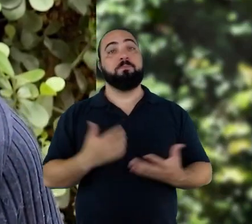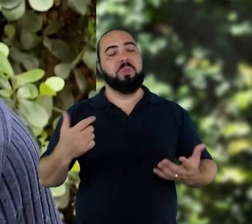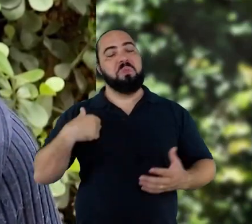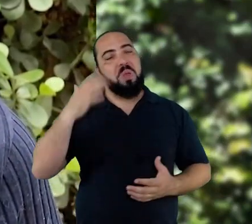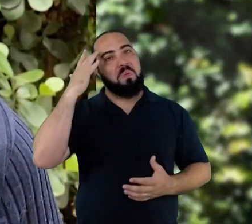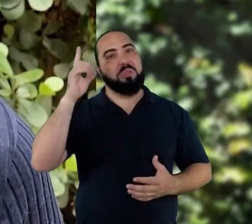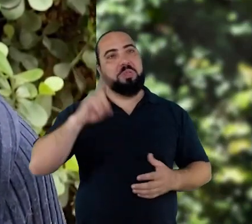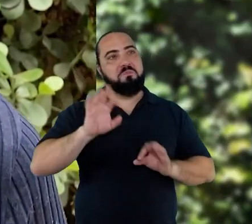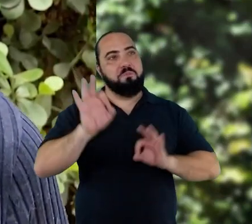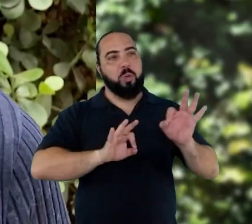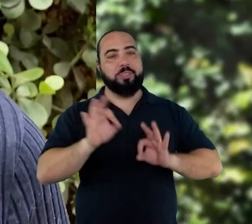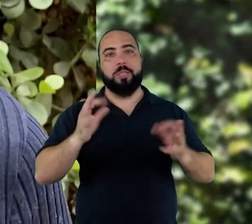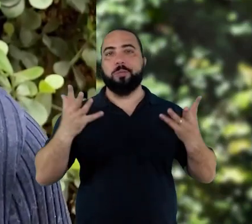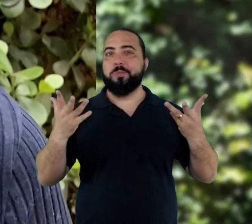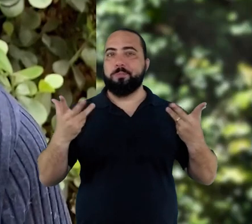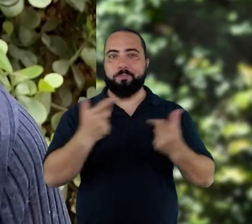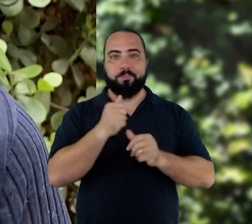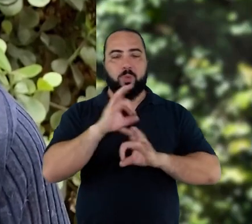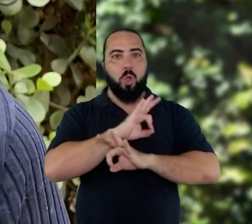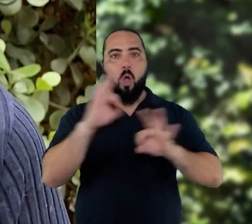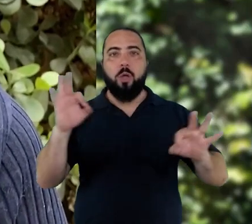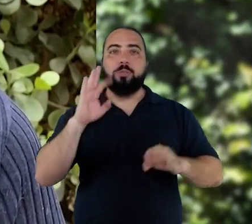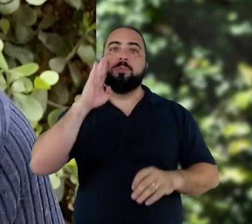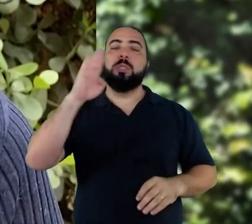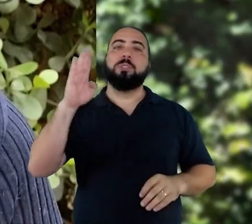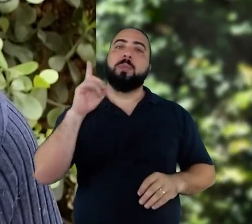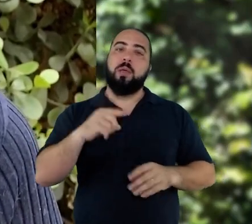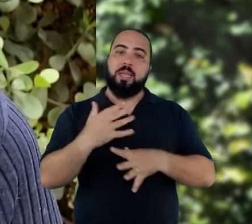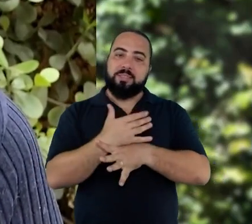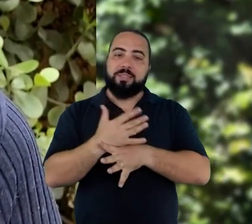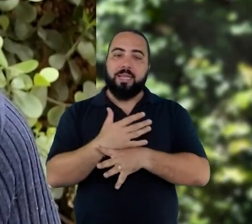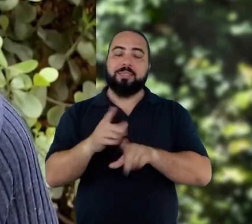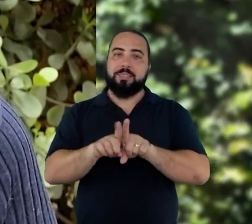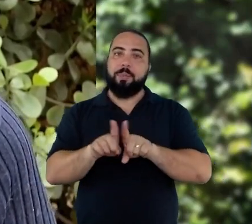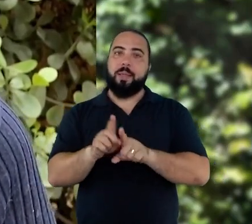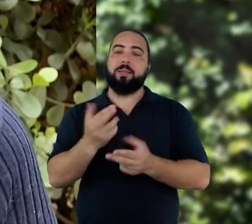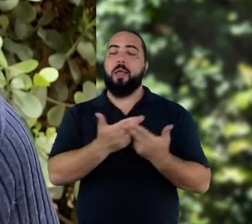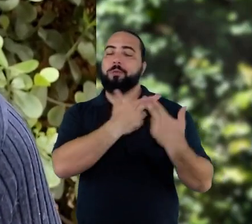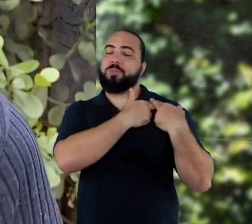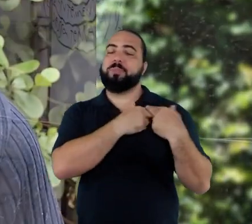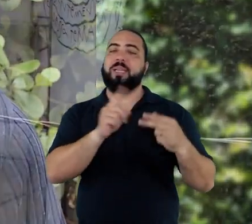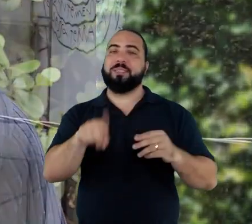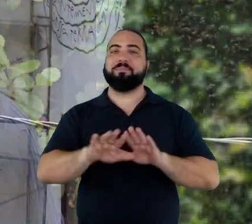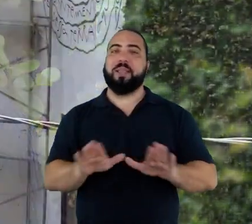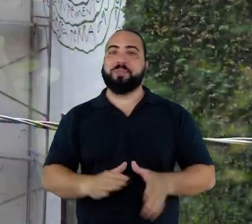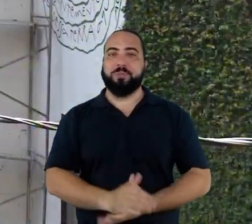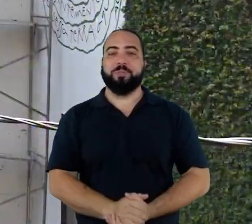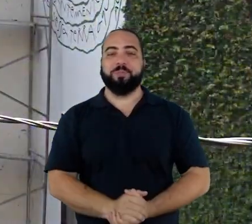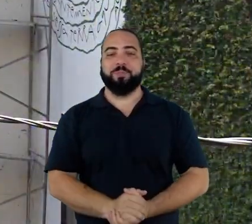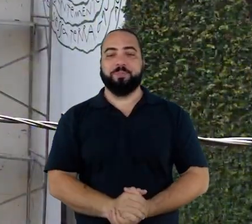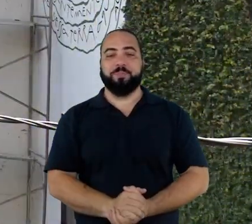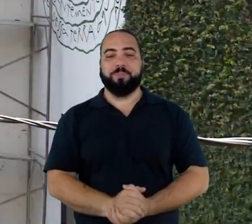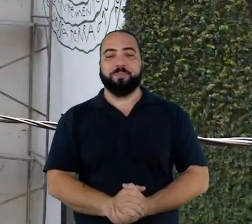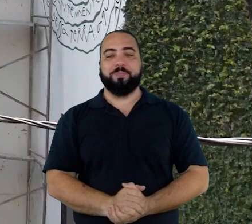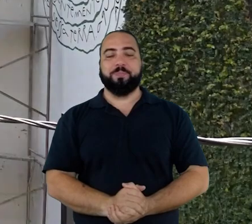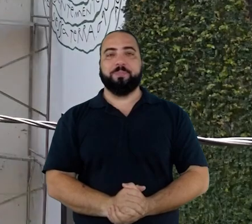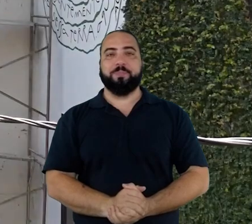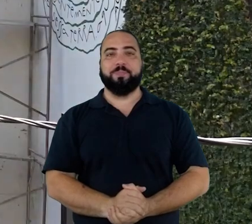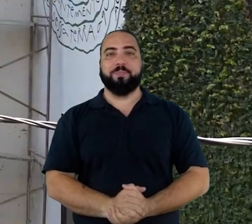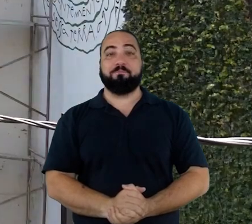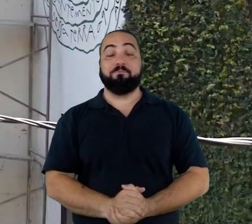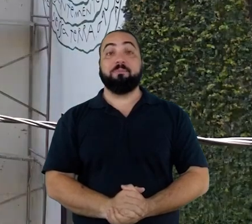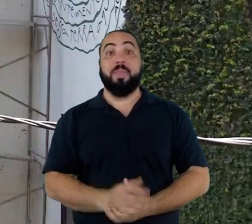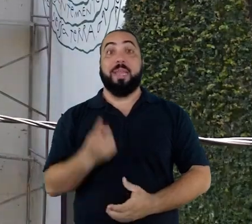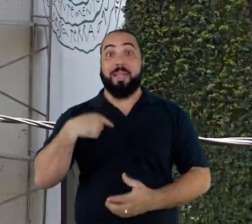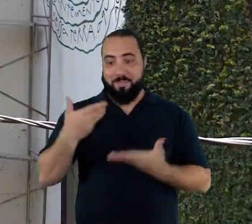eu considero fundamental para a cidade e de alta responsabilidade. É isso.